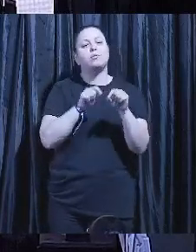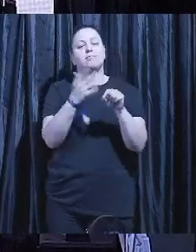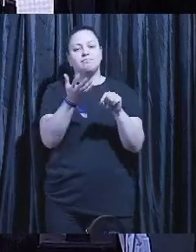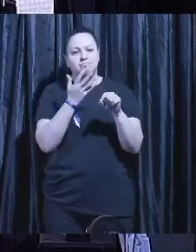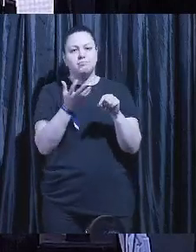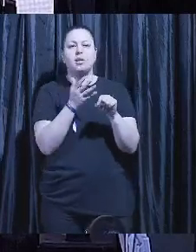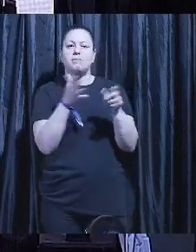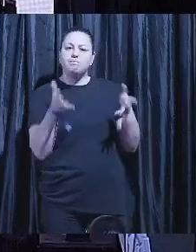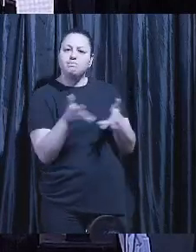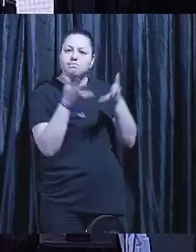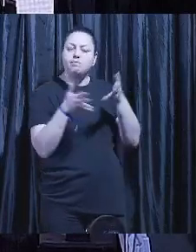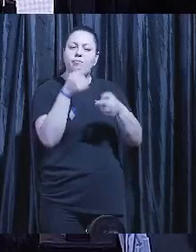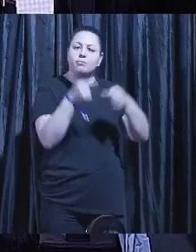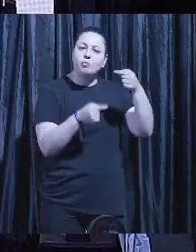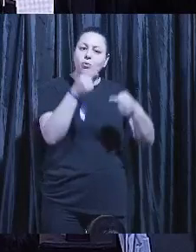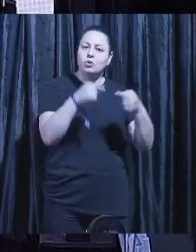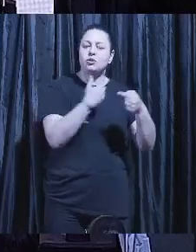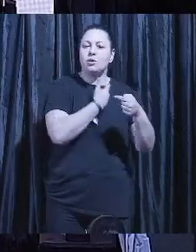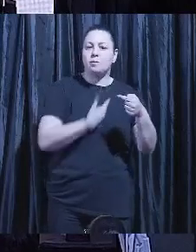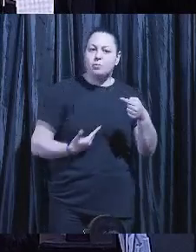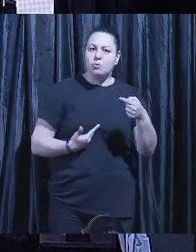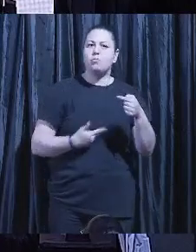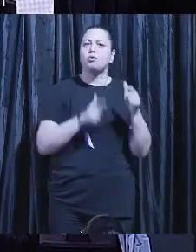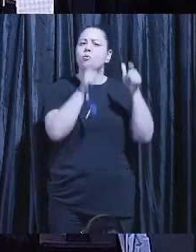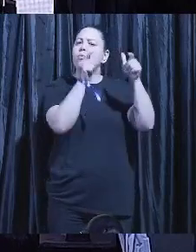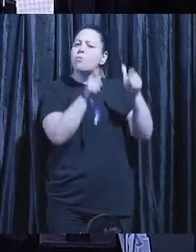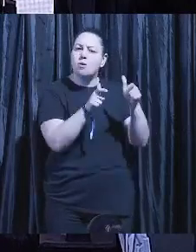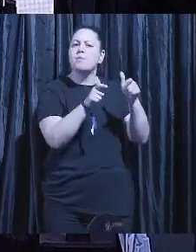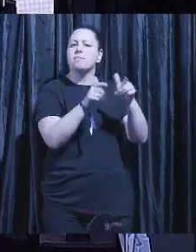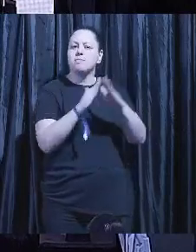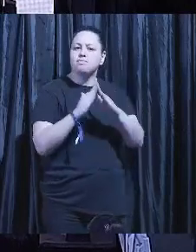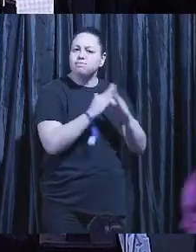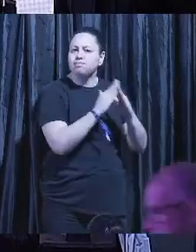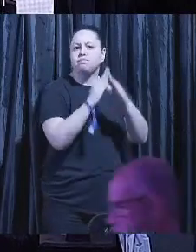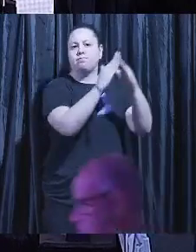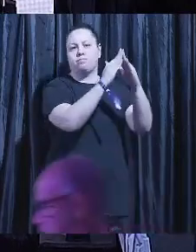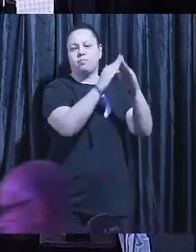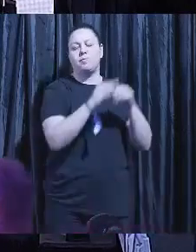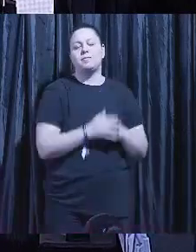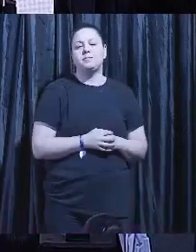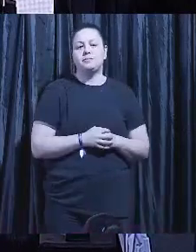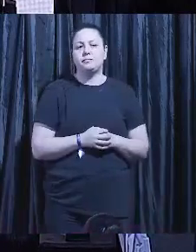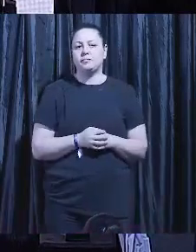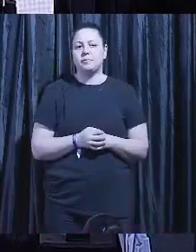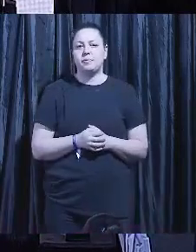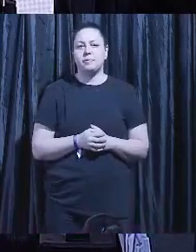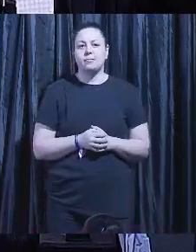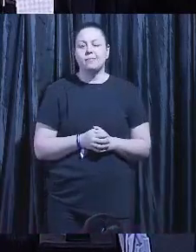pública para os territórios favelados e periféricos.